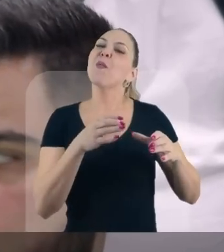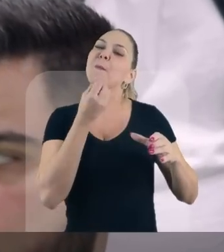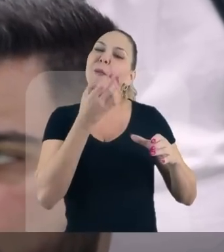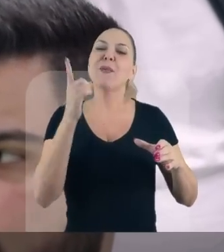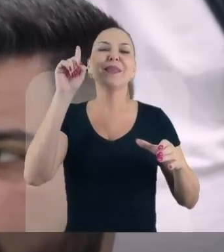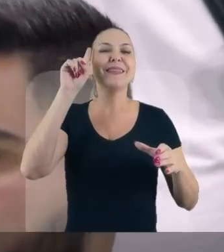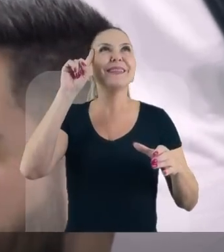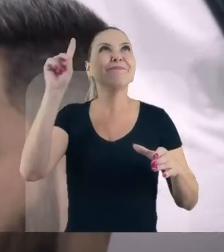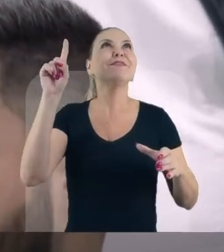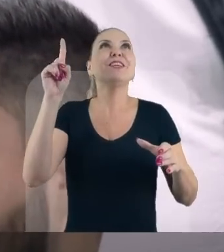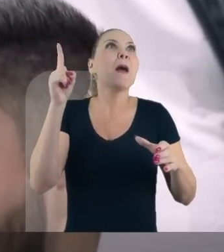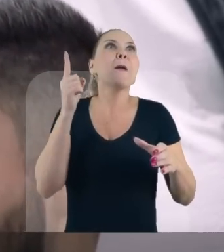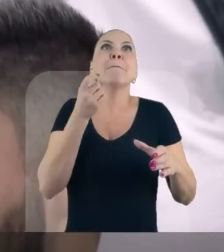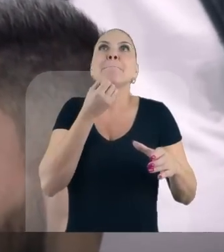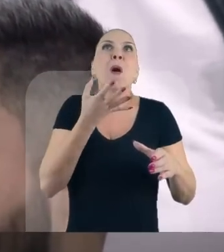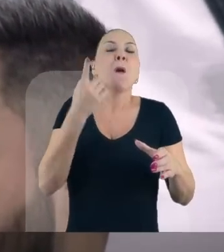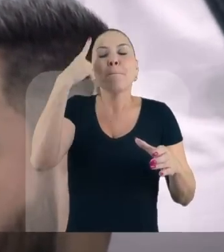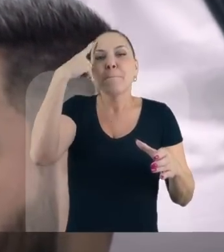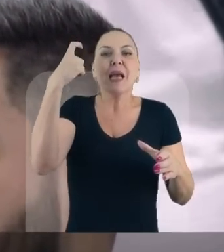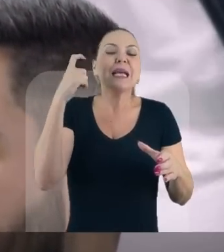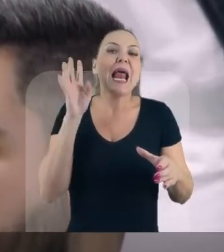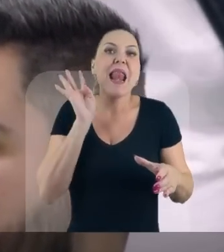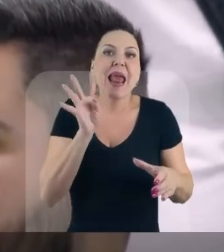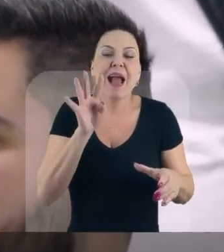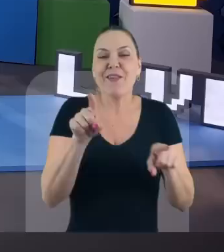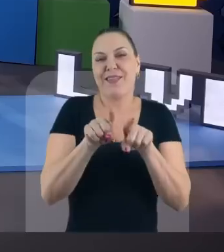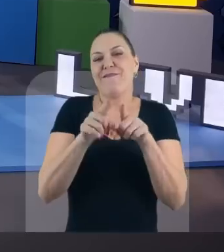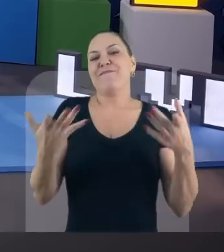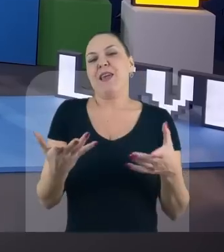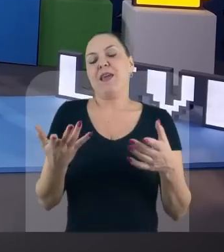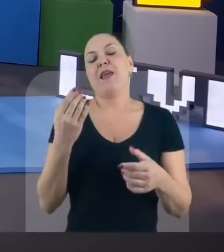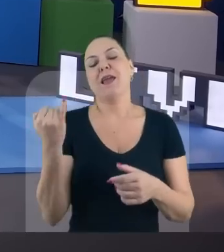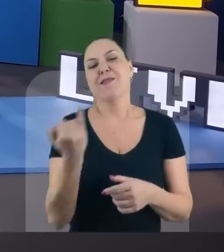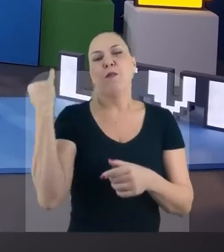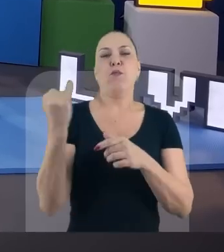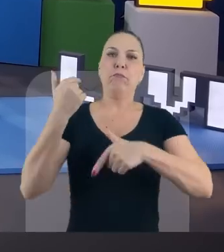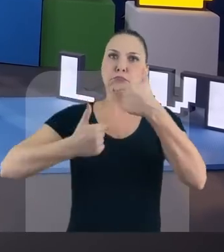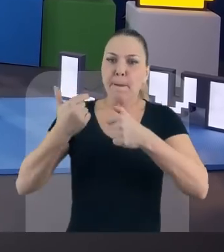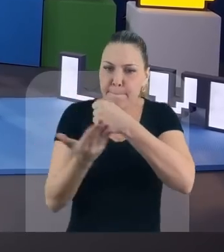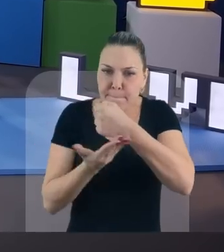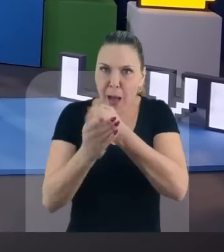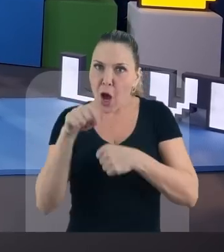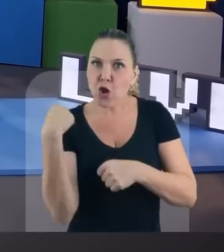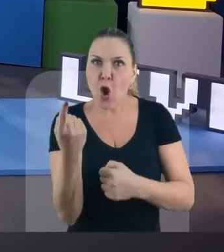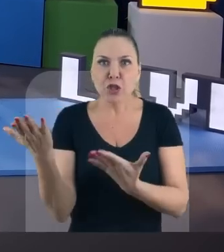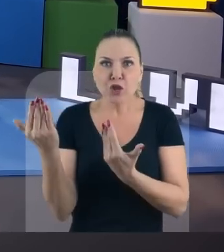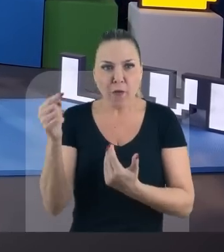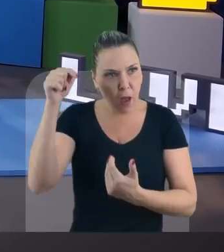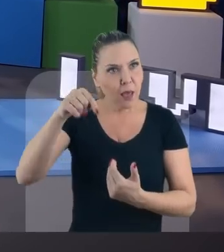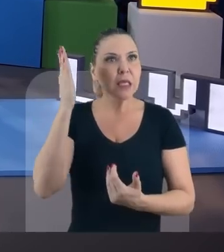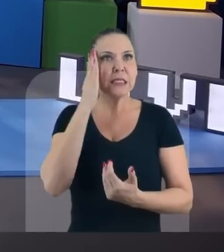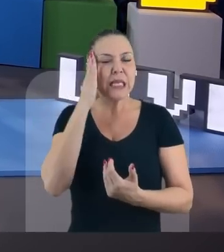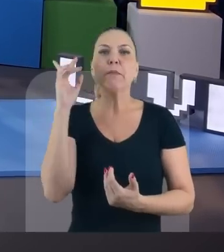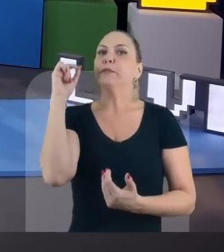legal, né? É legal. Vai lá, Paulense, pegou o microfone. Por isso que é importante esse trabalho de base nosso, né? A gente, como jovem, todo mundo aqui